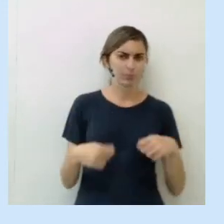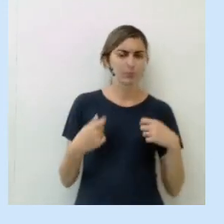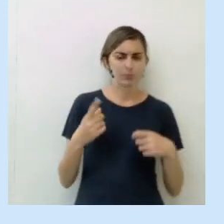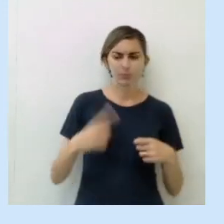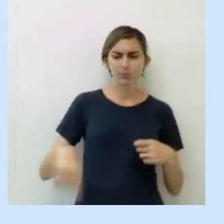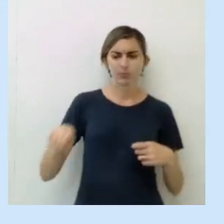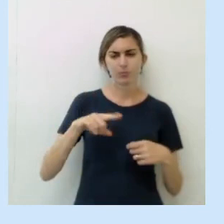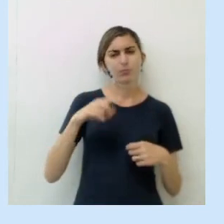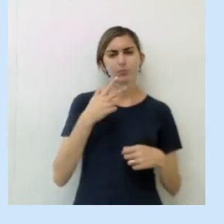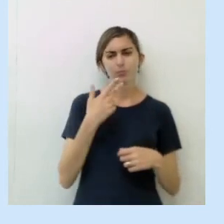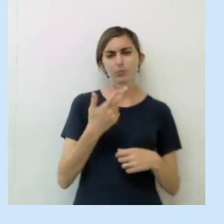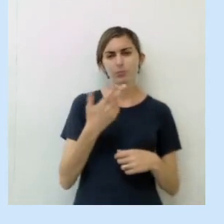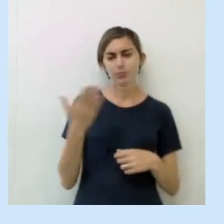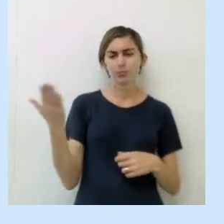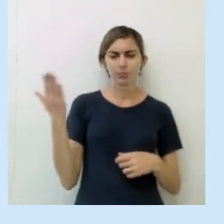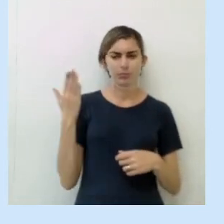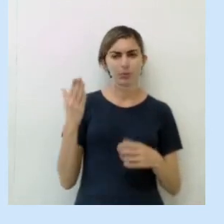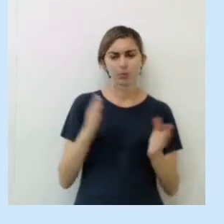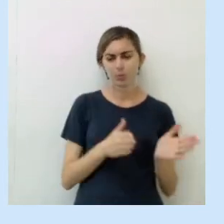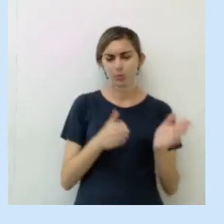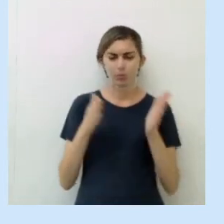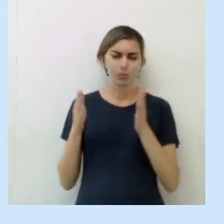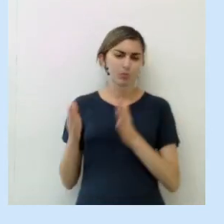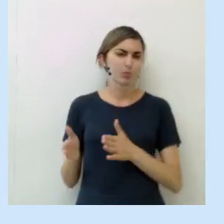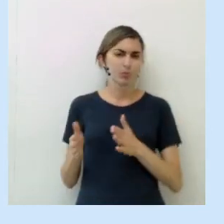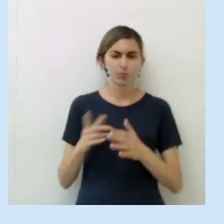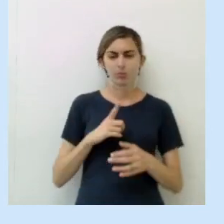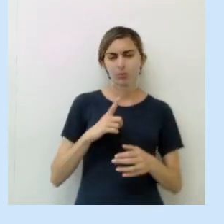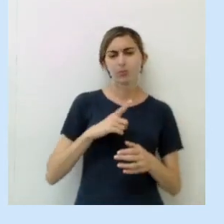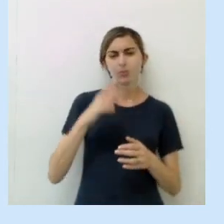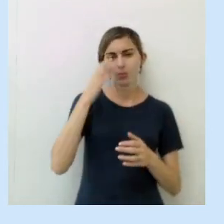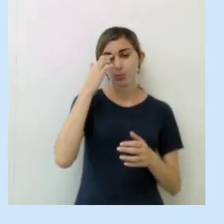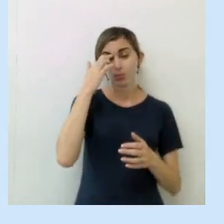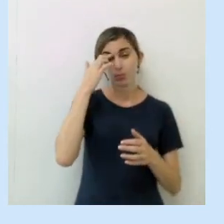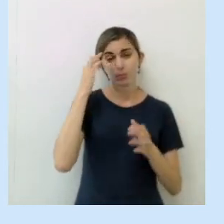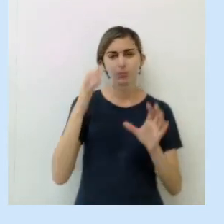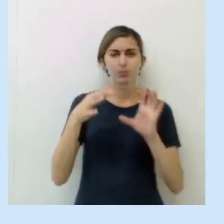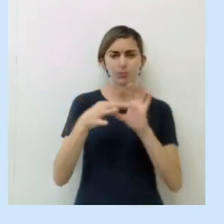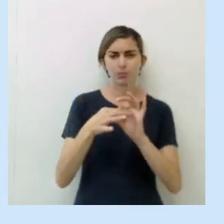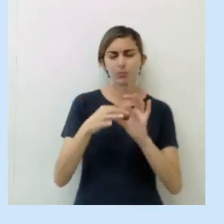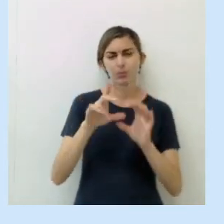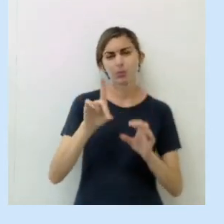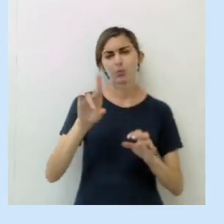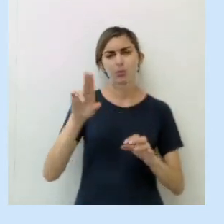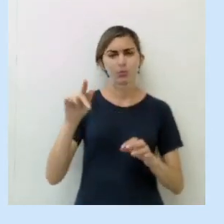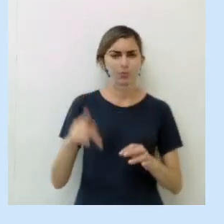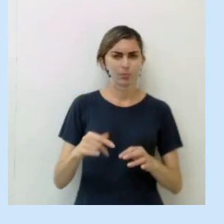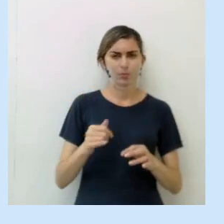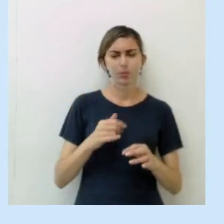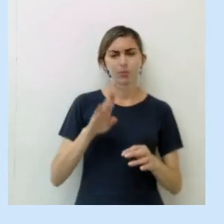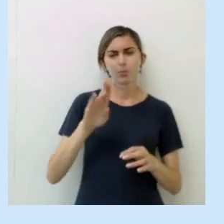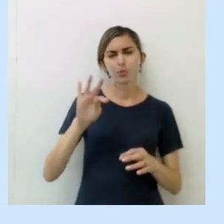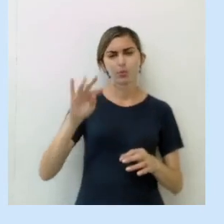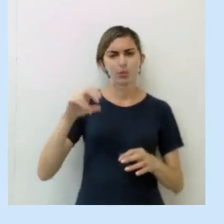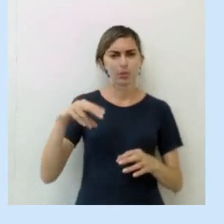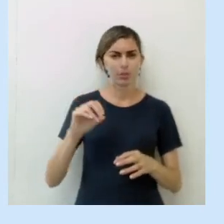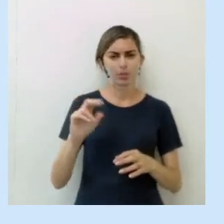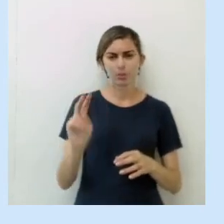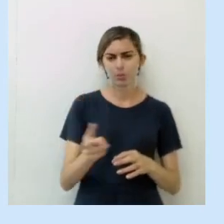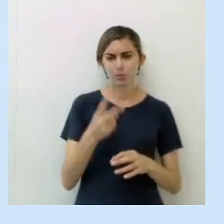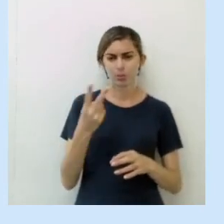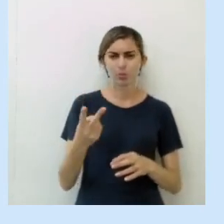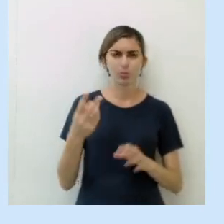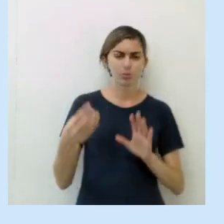a gente ainda diz a posição dessa ligação dupla. No caso, se é buteno 2, a gente